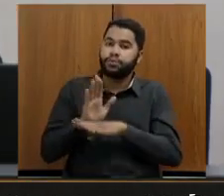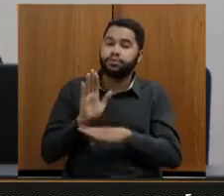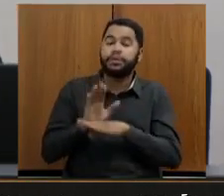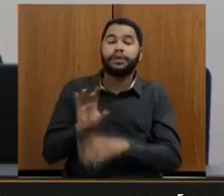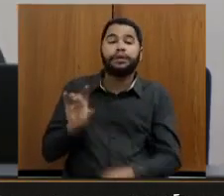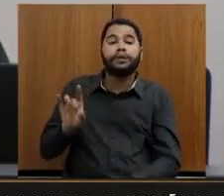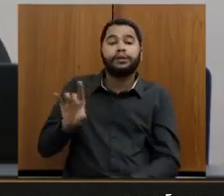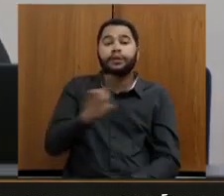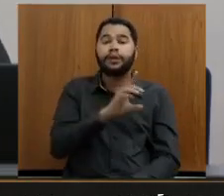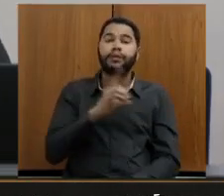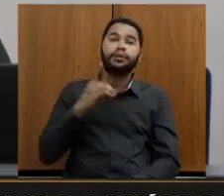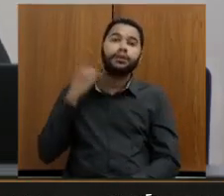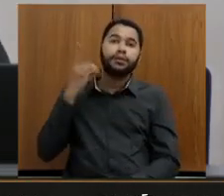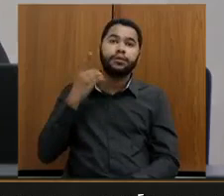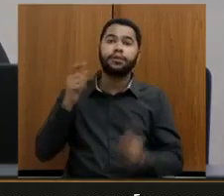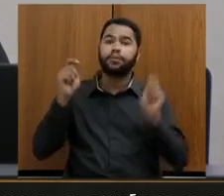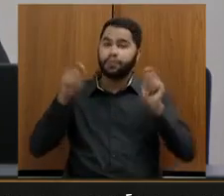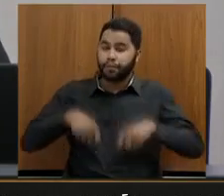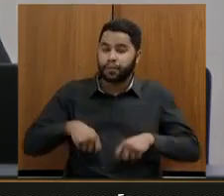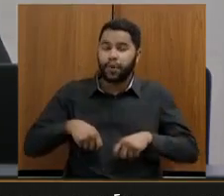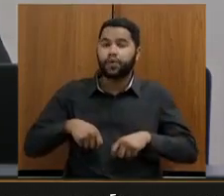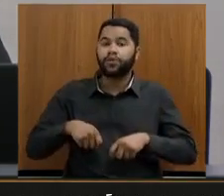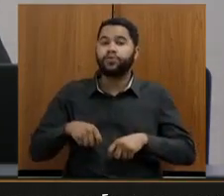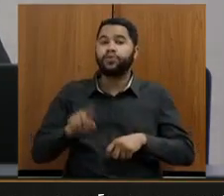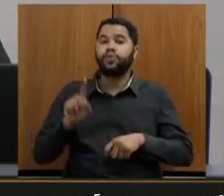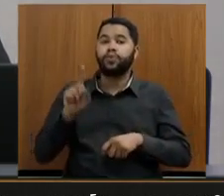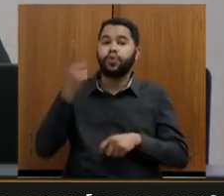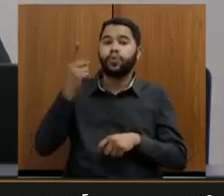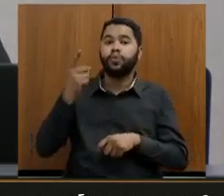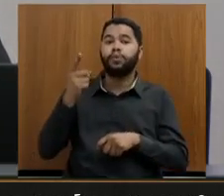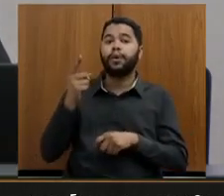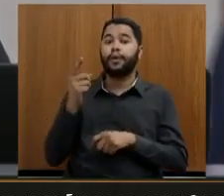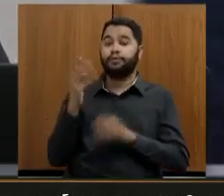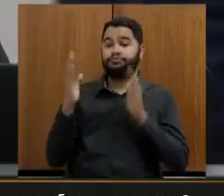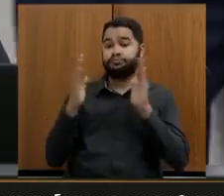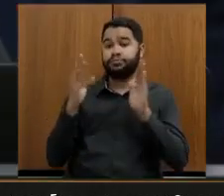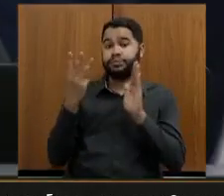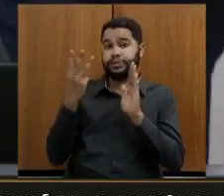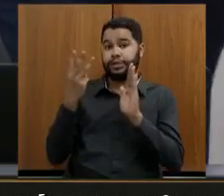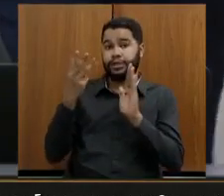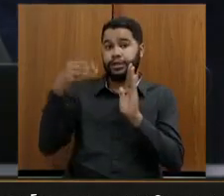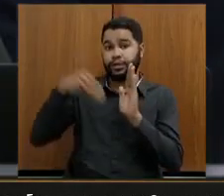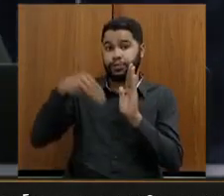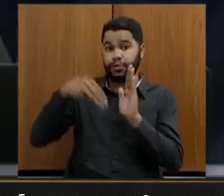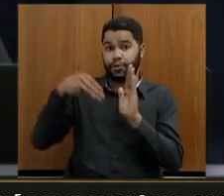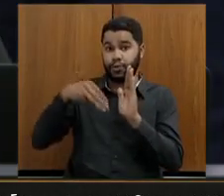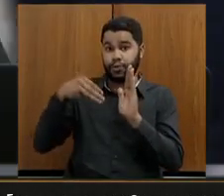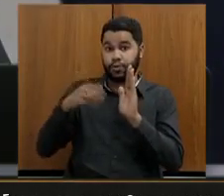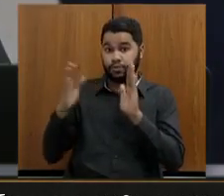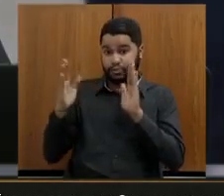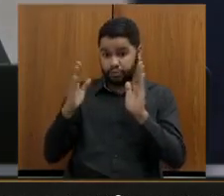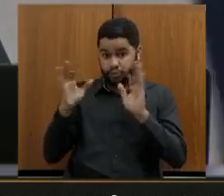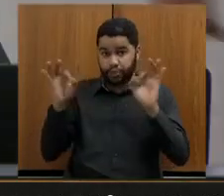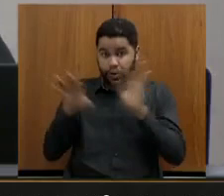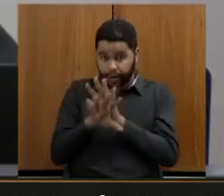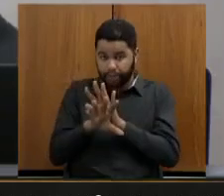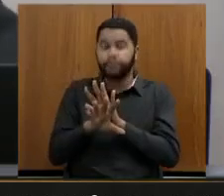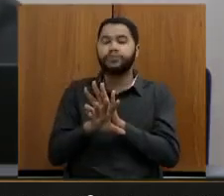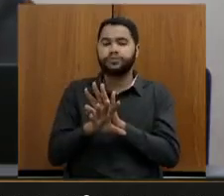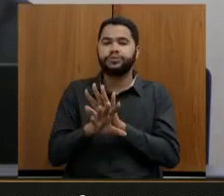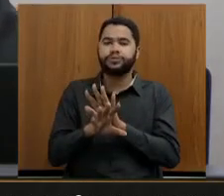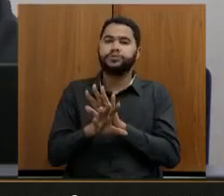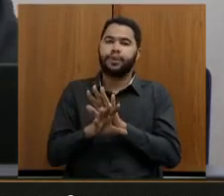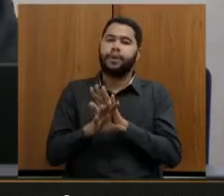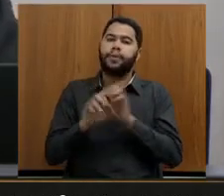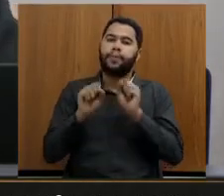cada Deputado poderá fazer uma interpelação pelo prazo de três minutos após cada interpelação autoridade estadual em